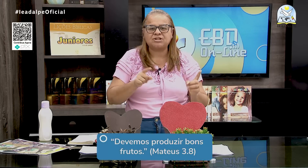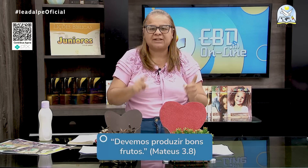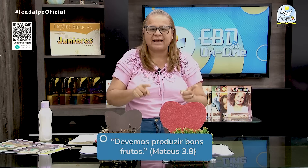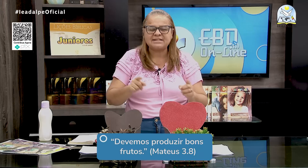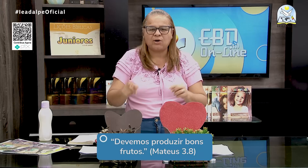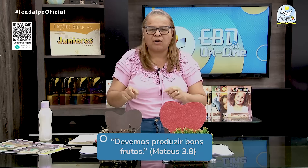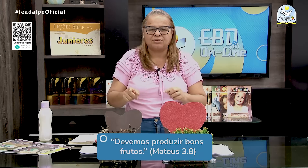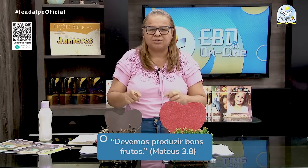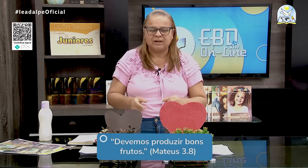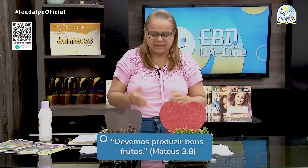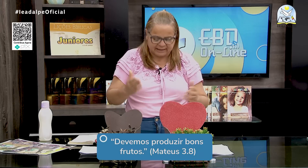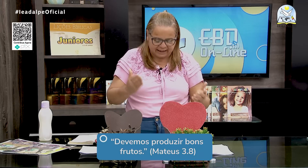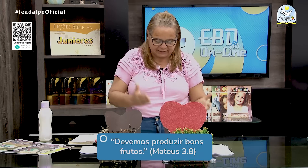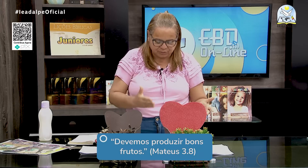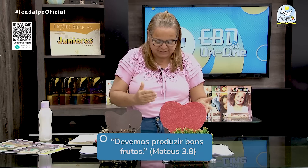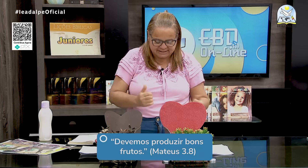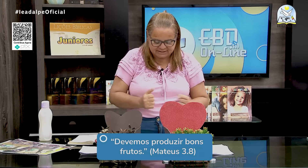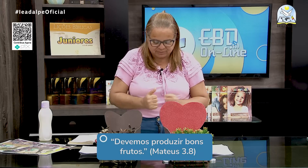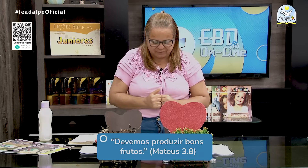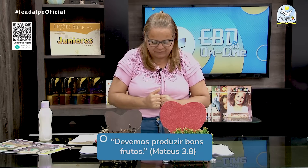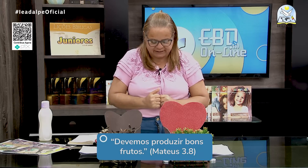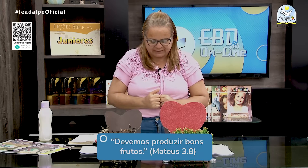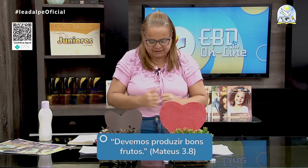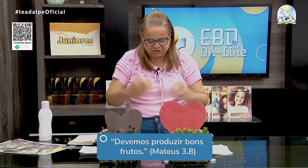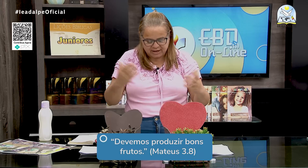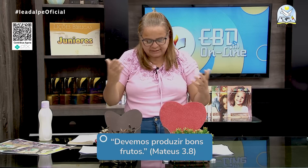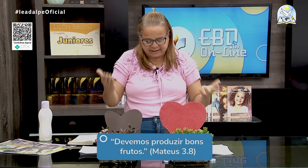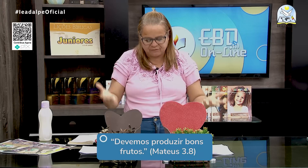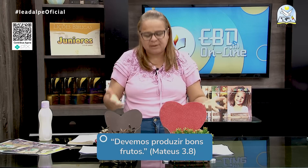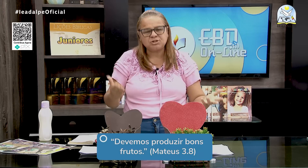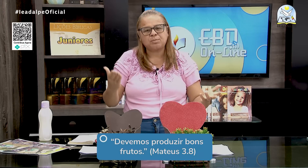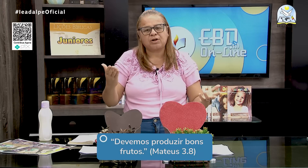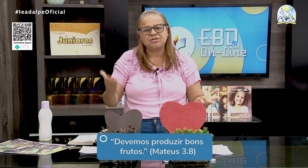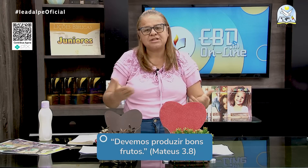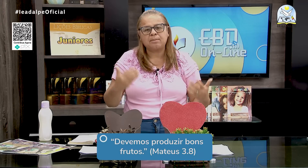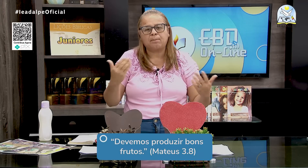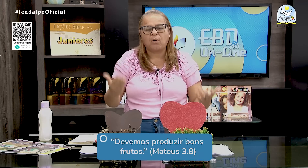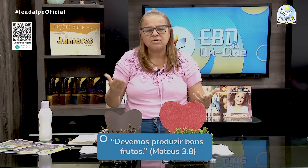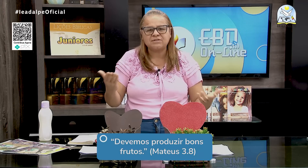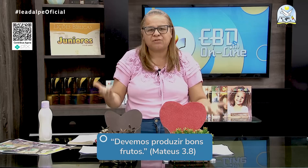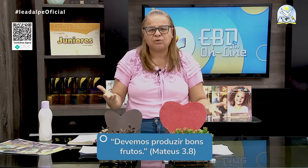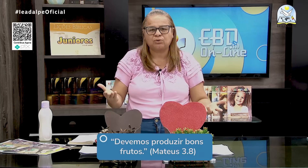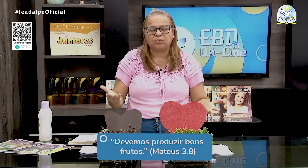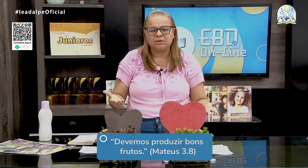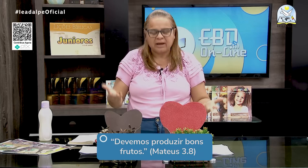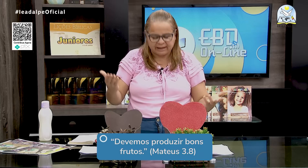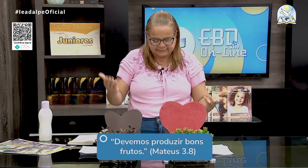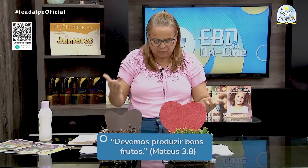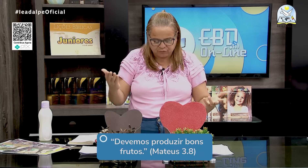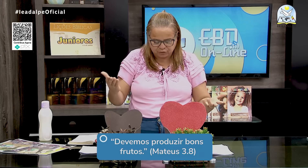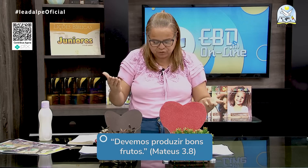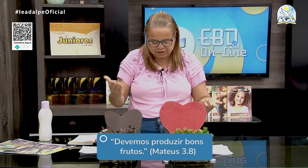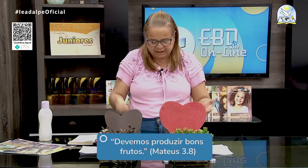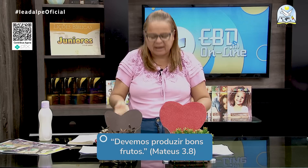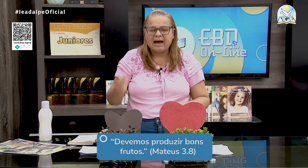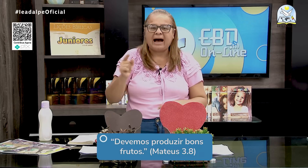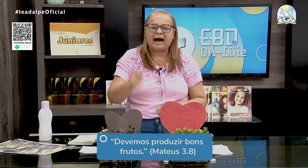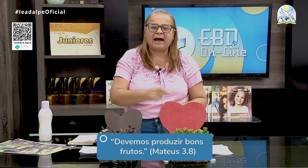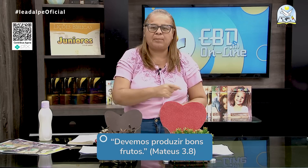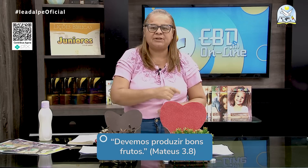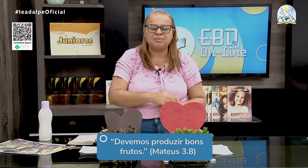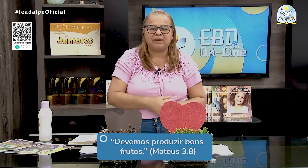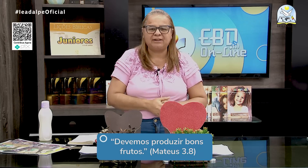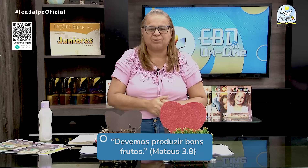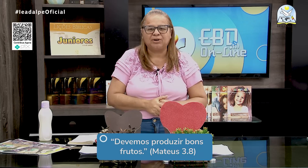de Mateus 13:8 que é a leitura da segunda-feira que diz devemos produzir Bons Frutos então frutos de que